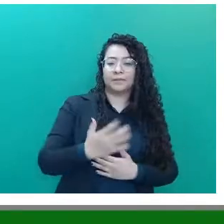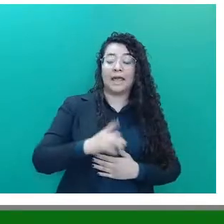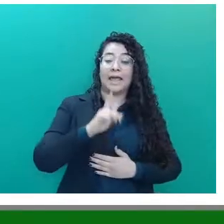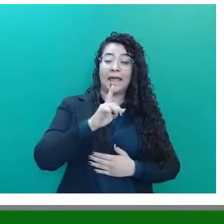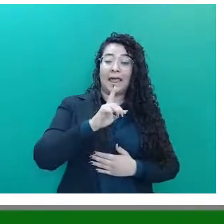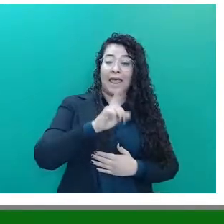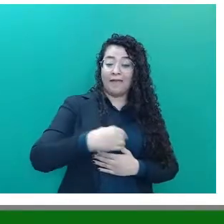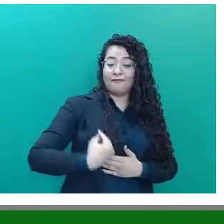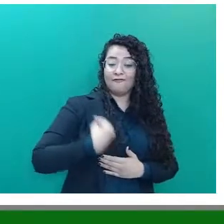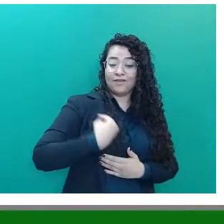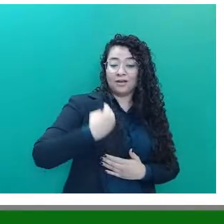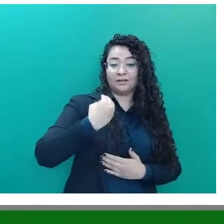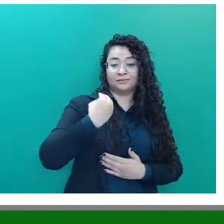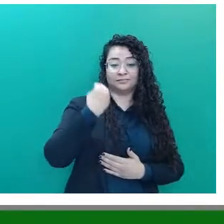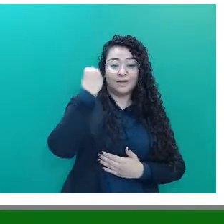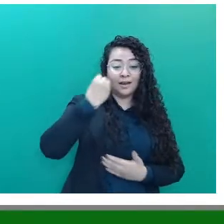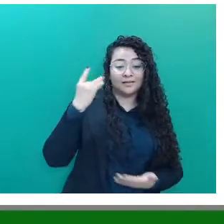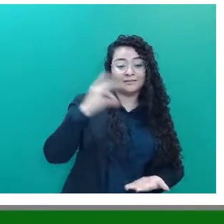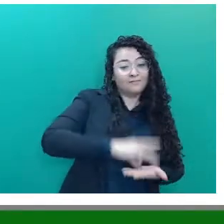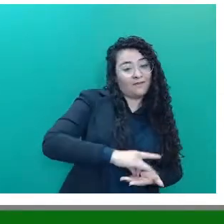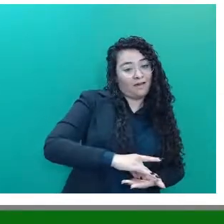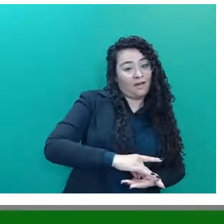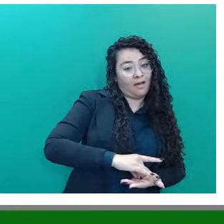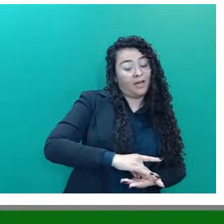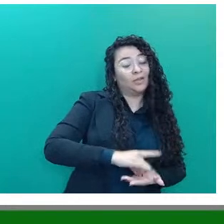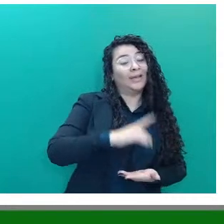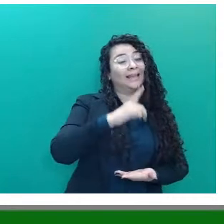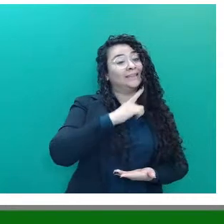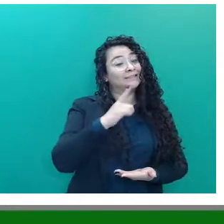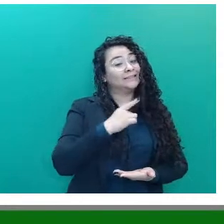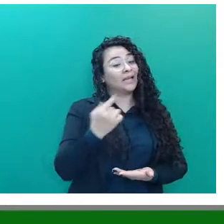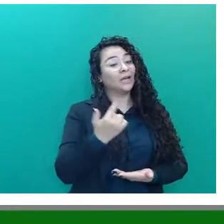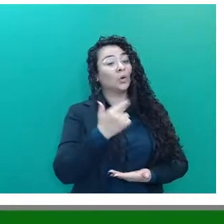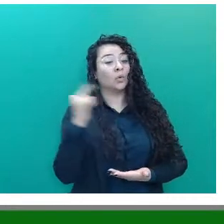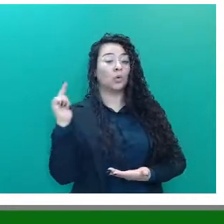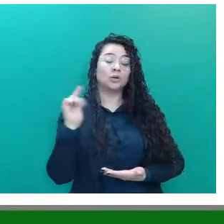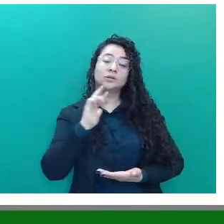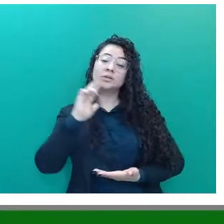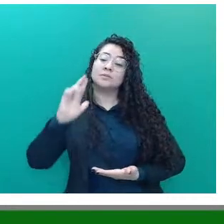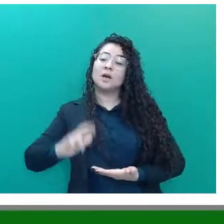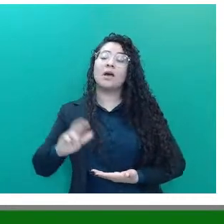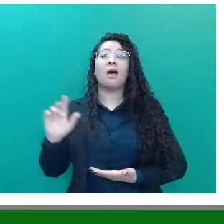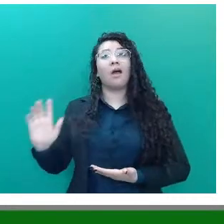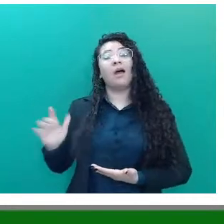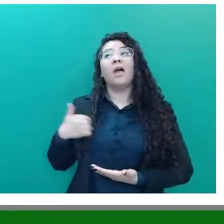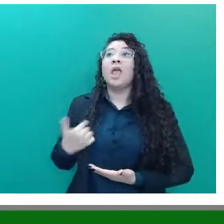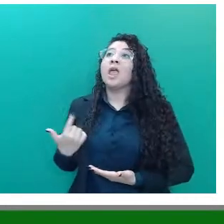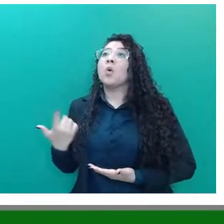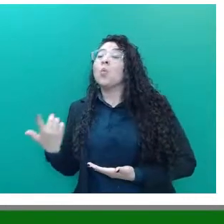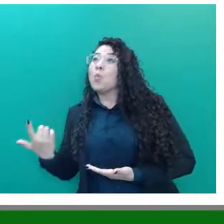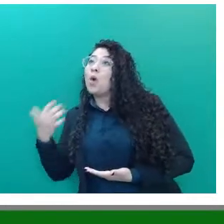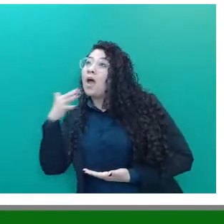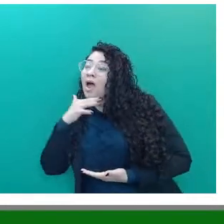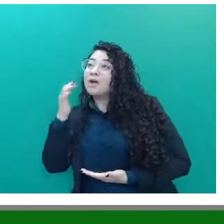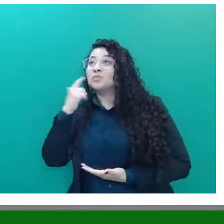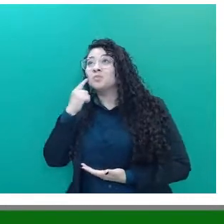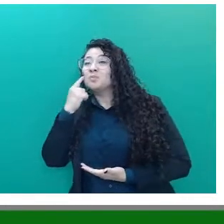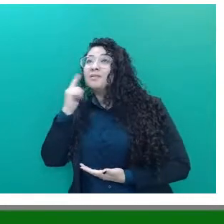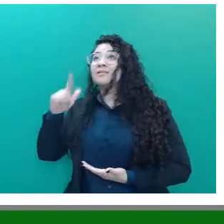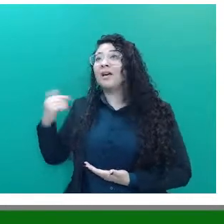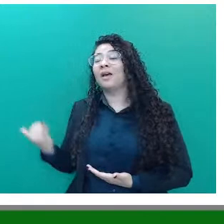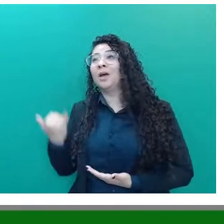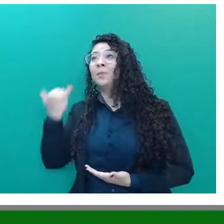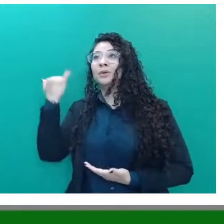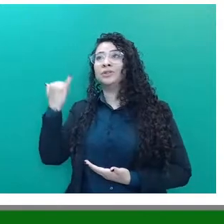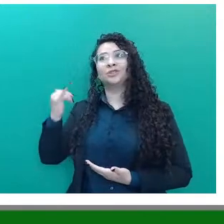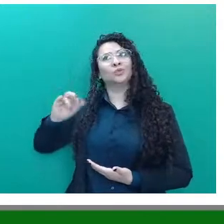da experiência do trabalho deles. E alguns dos pontos, quando eles dizem, eu acho que isso era importante, é da não vivência,